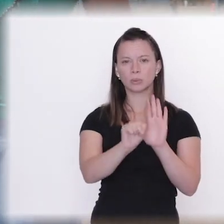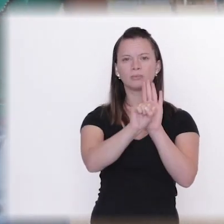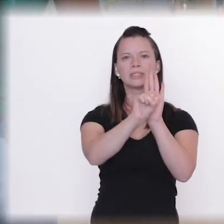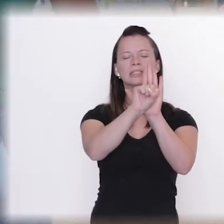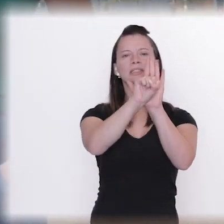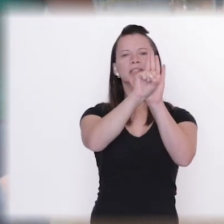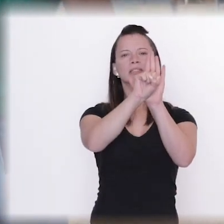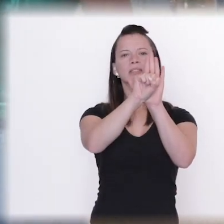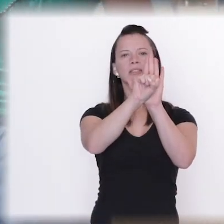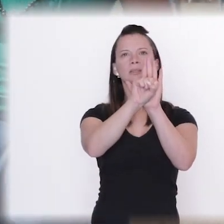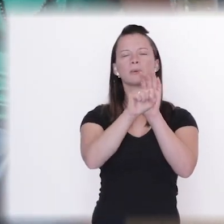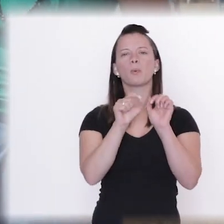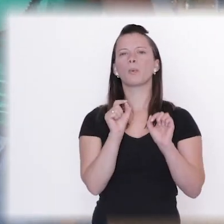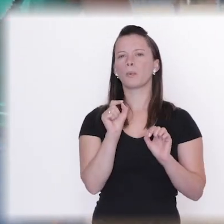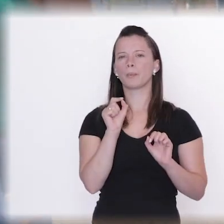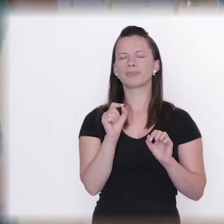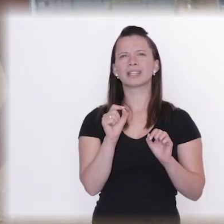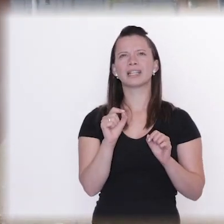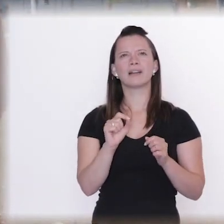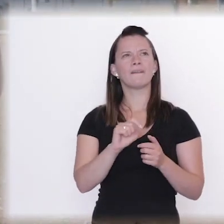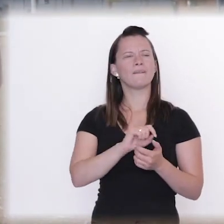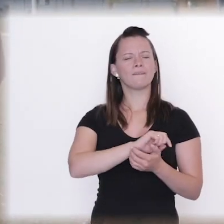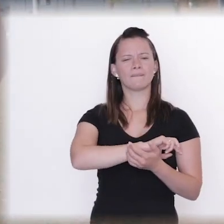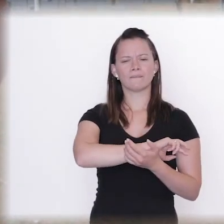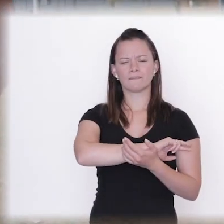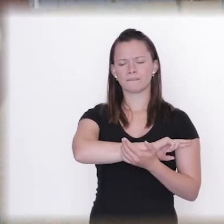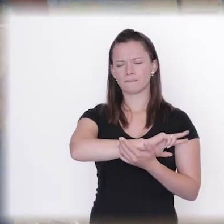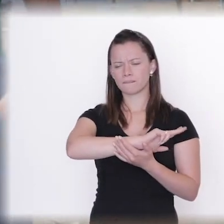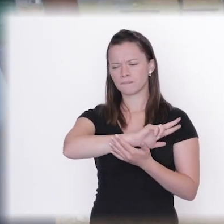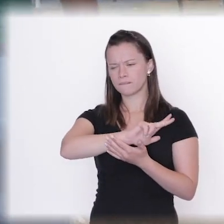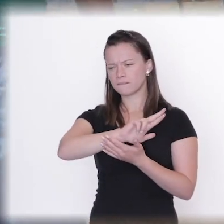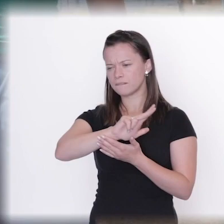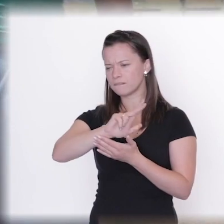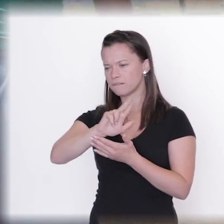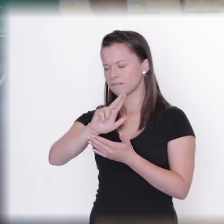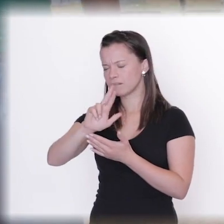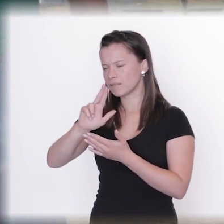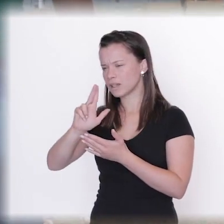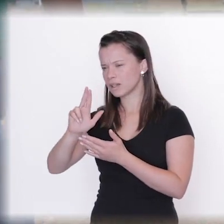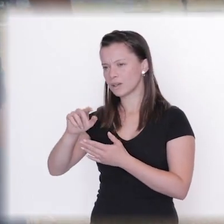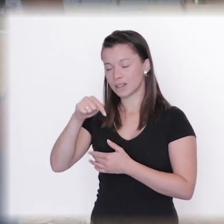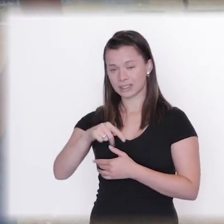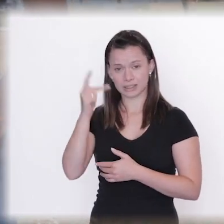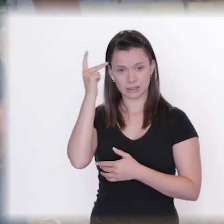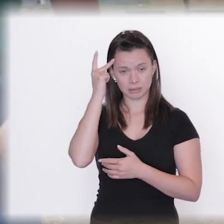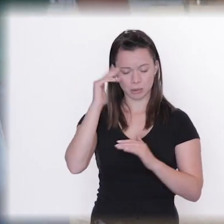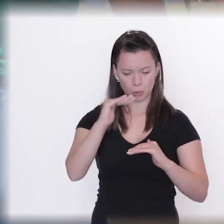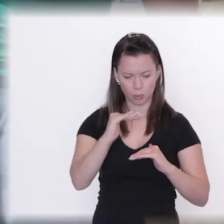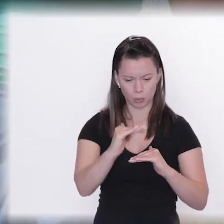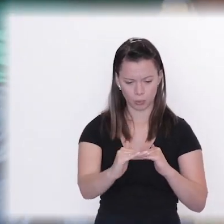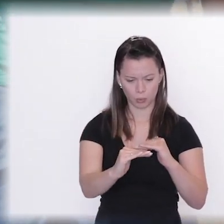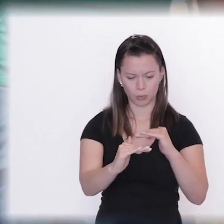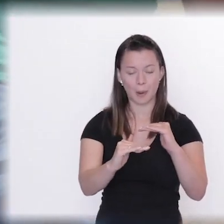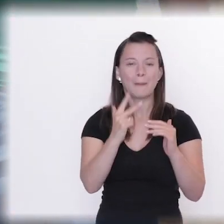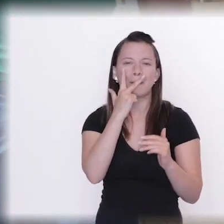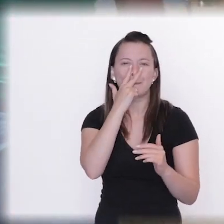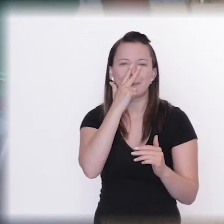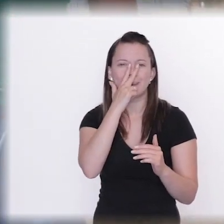de uma série de camadas de processos de urbanização da cidade de São Paulo. Parece que aqui é um laboratório,